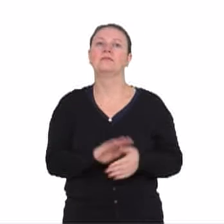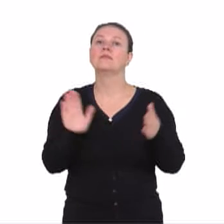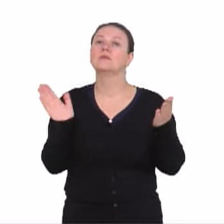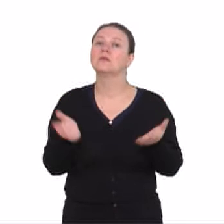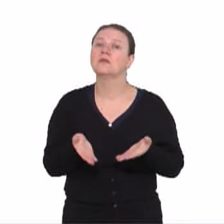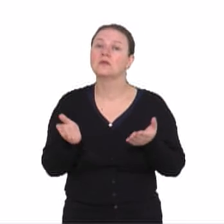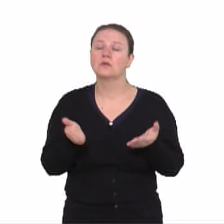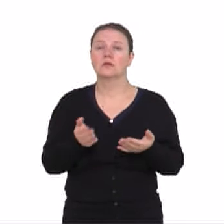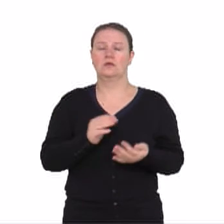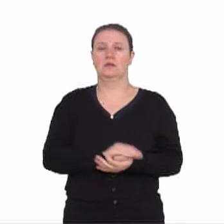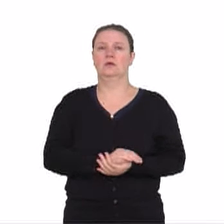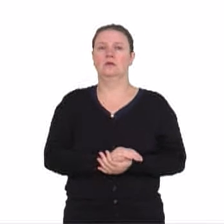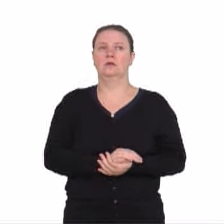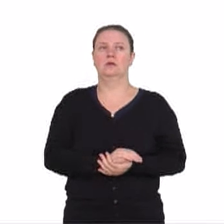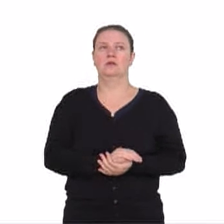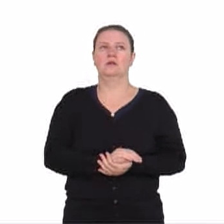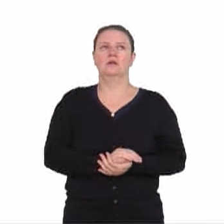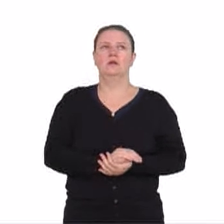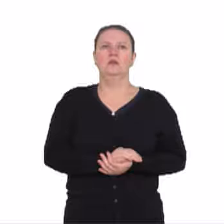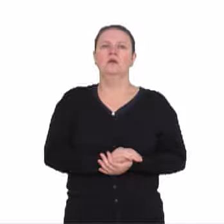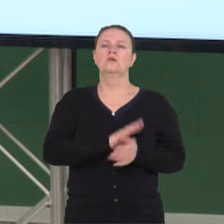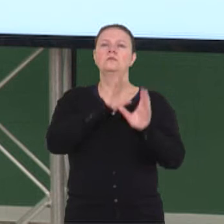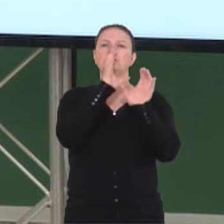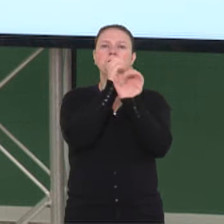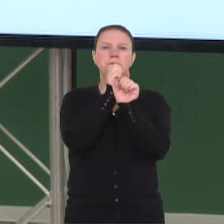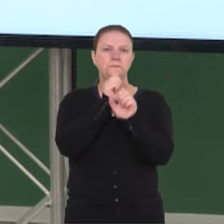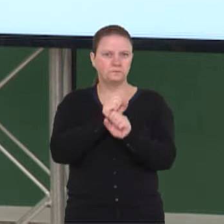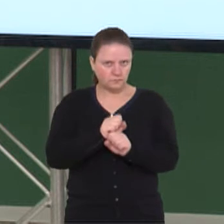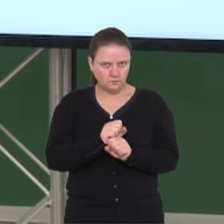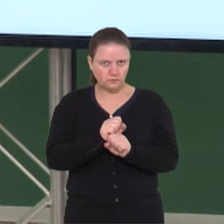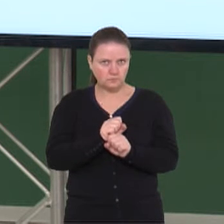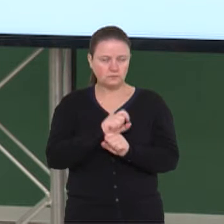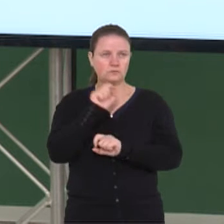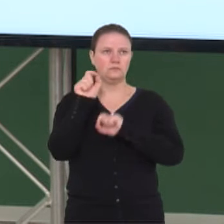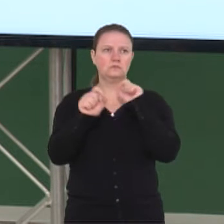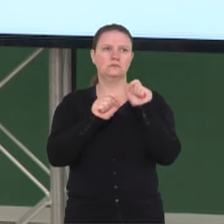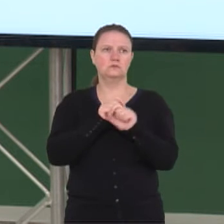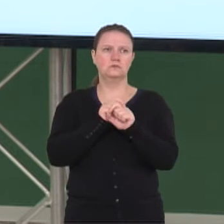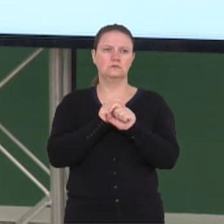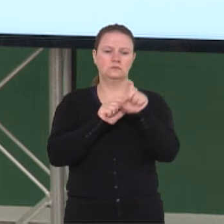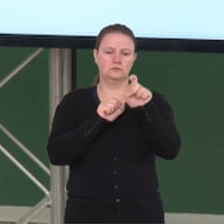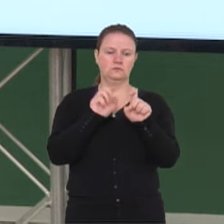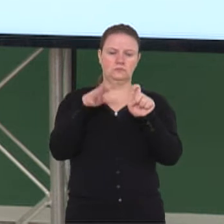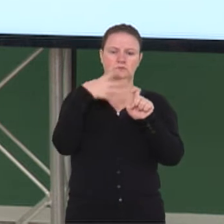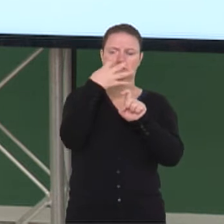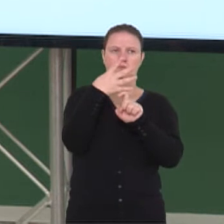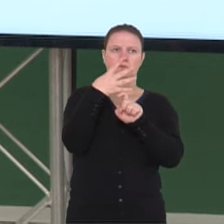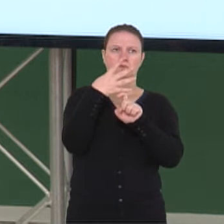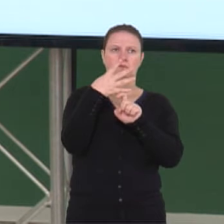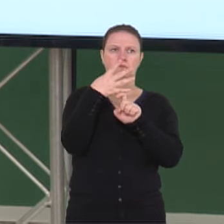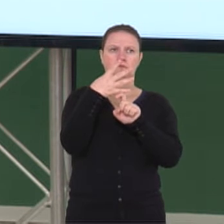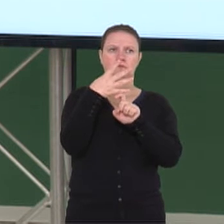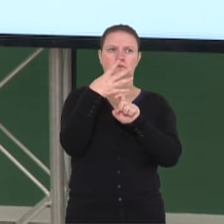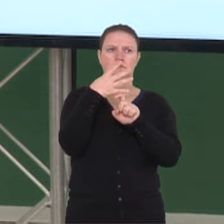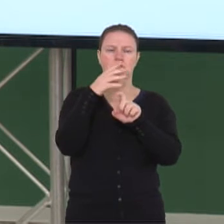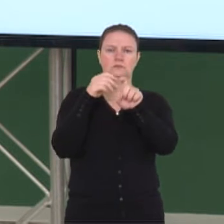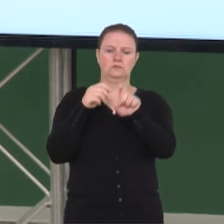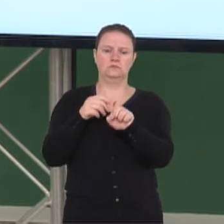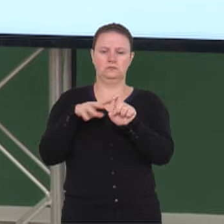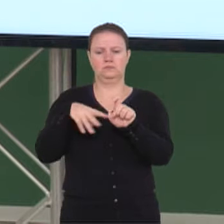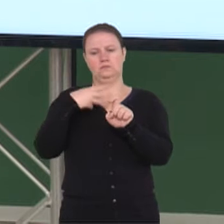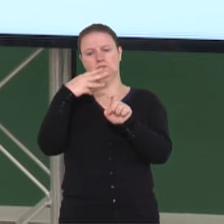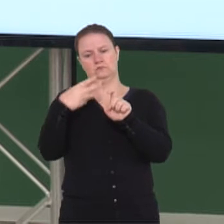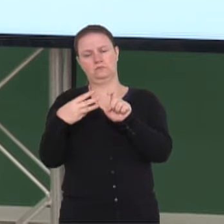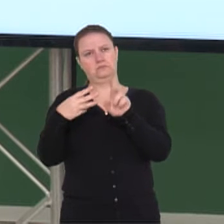operação determinada de adição. X à quarta com negativo x à quarta, zero. X à terceira com nada, x